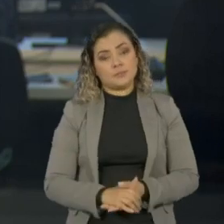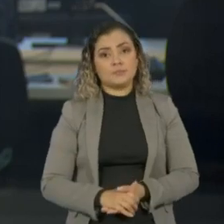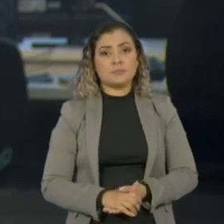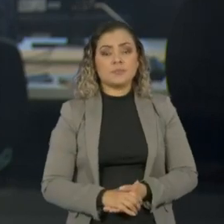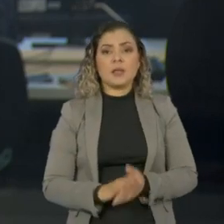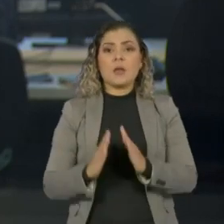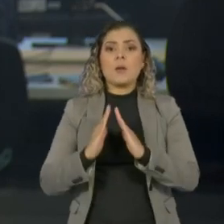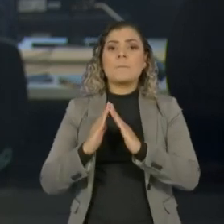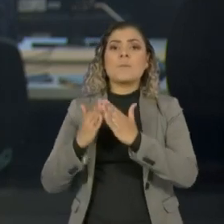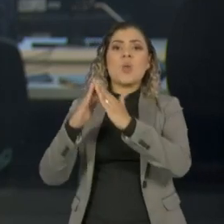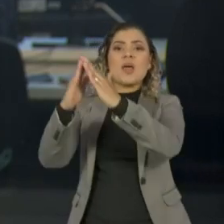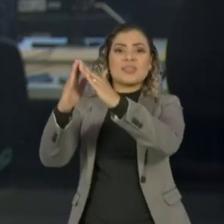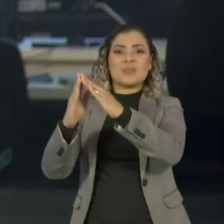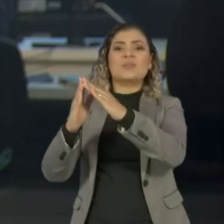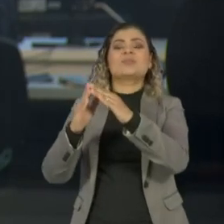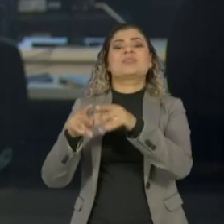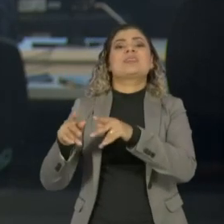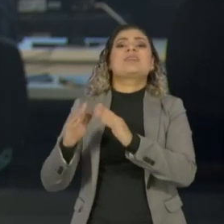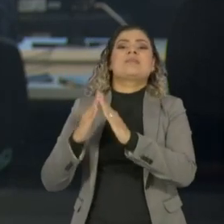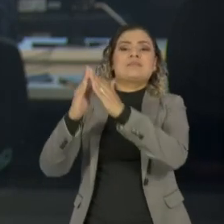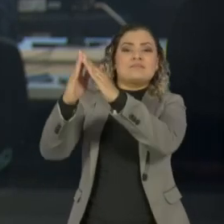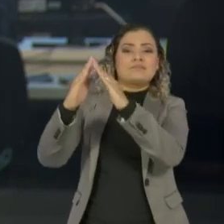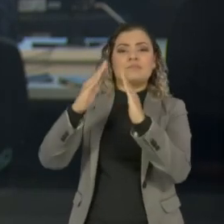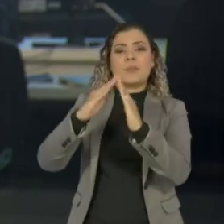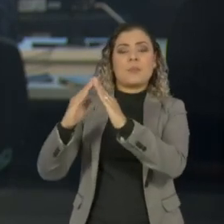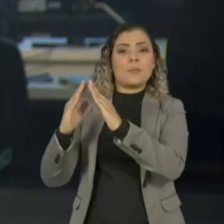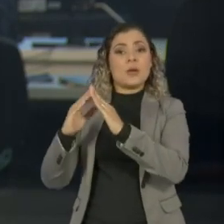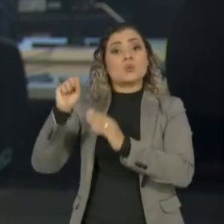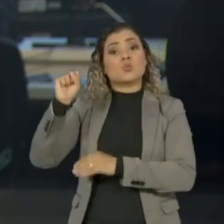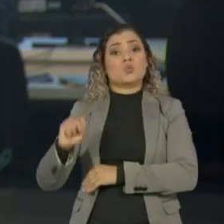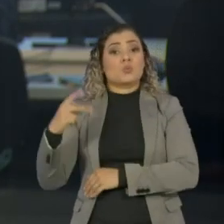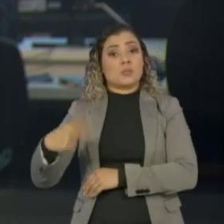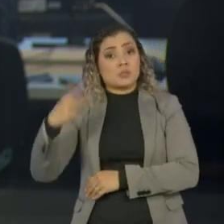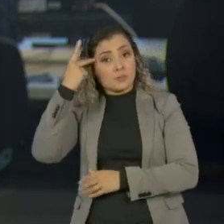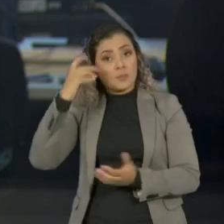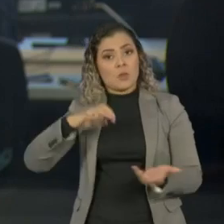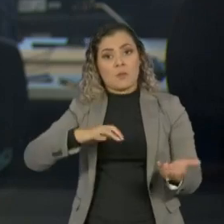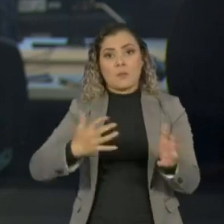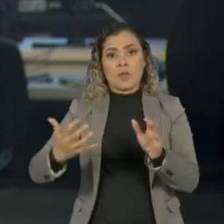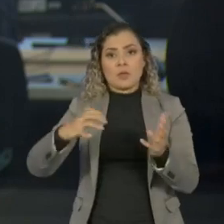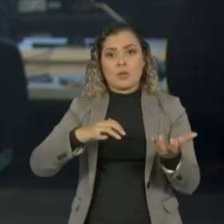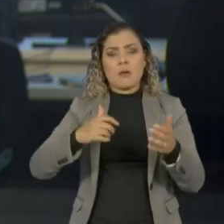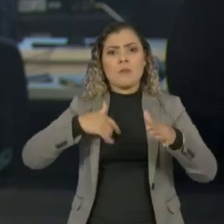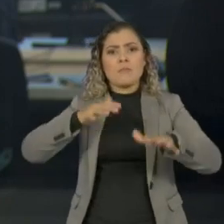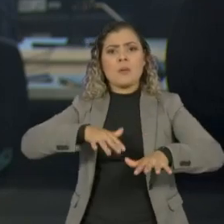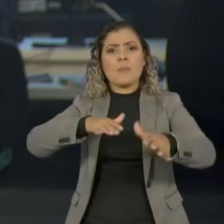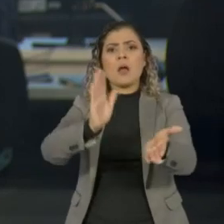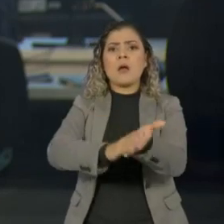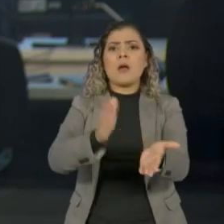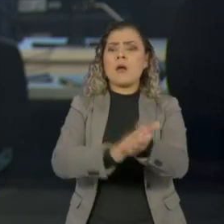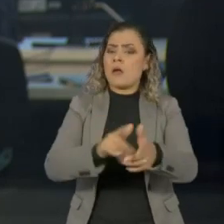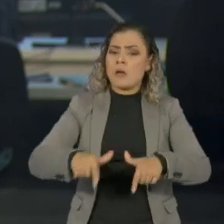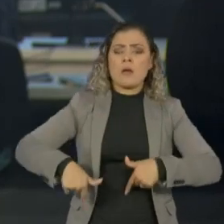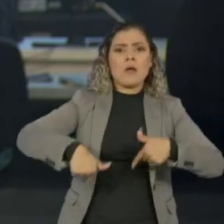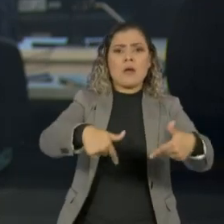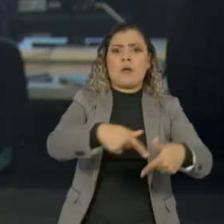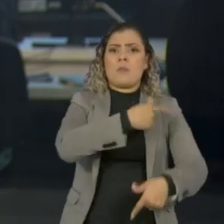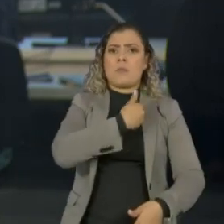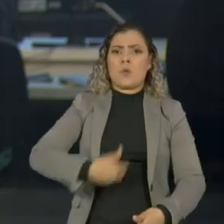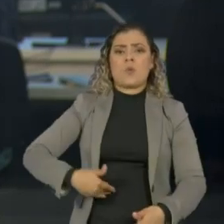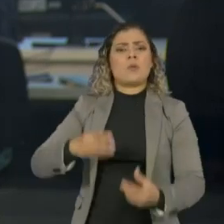Moradores da favela de Paraisópolis, na zona sul de São Paulo, fizeram uma manifestação para cobrar políticas públicas no